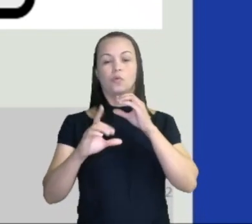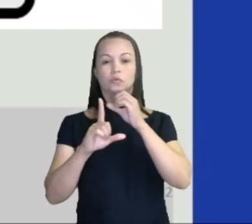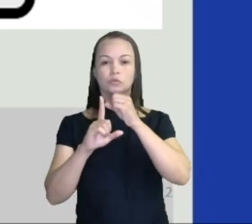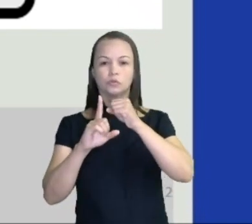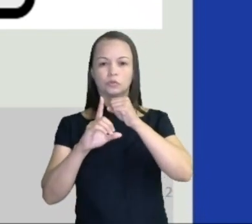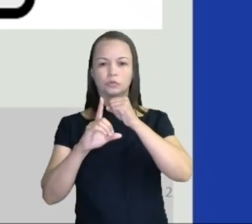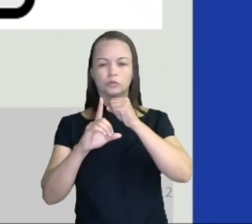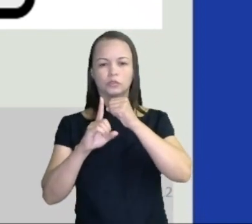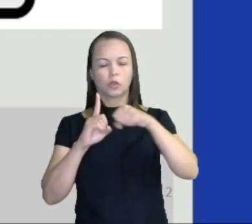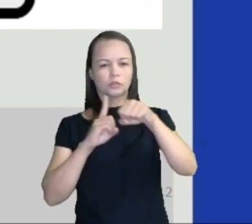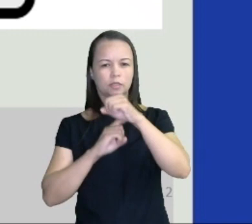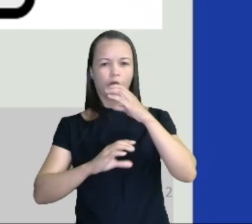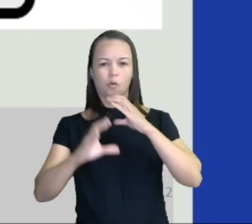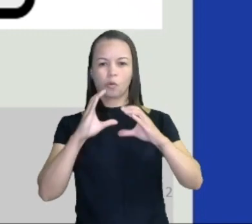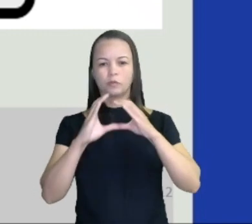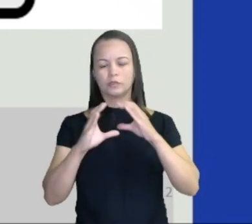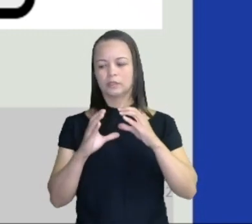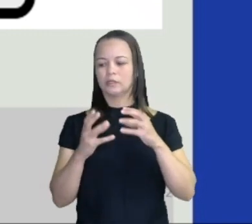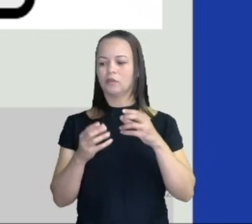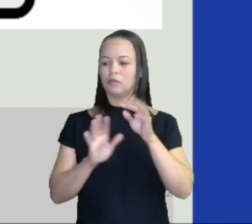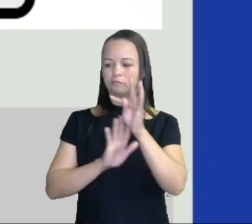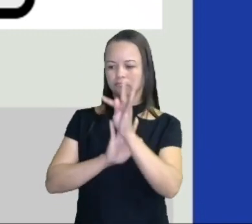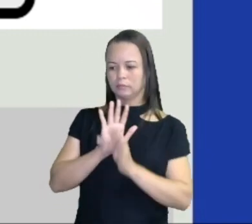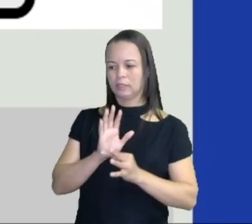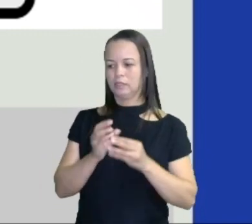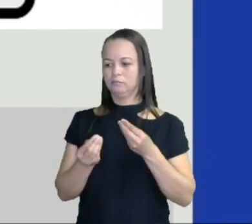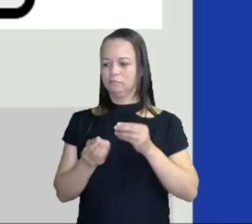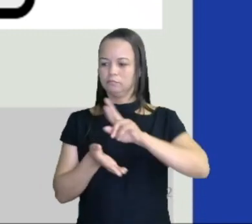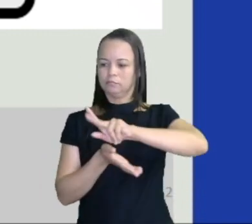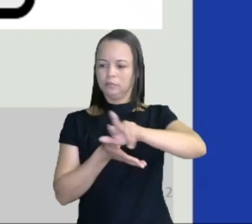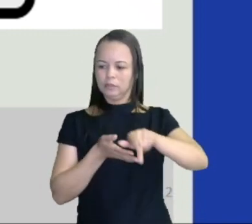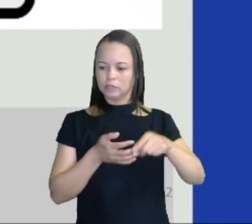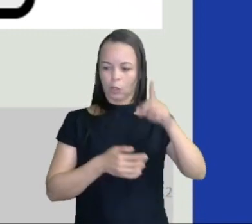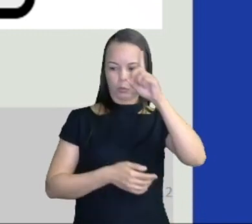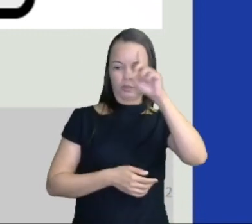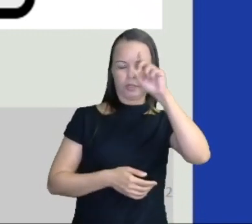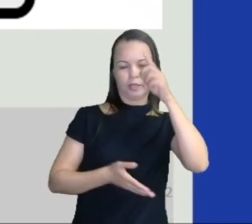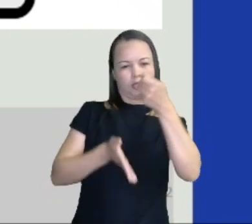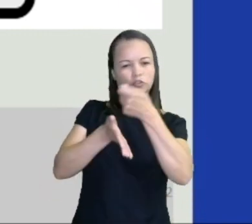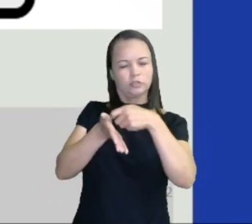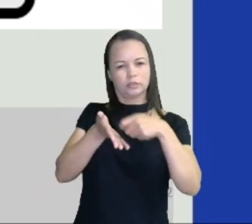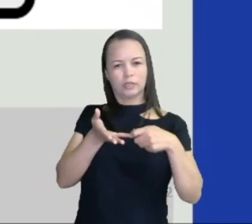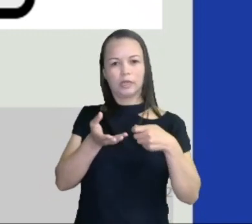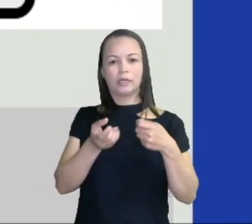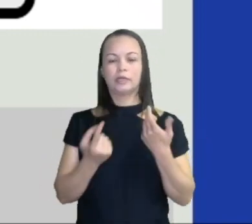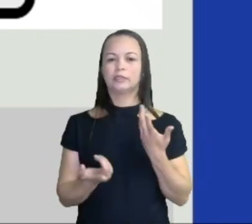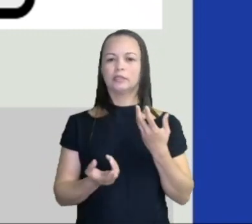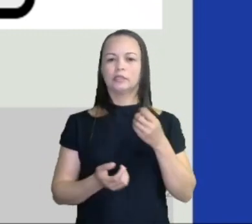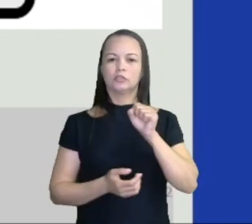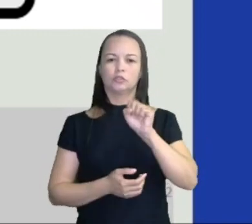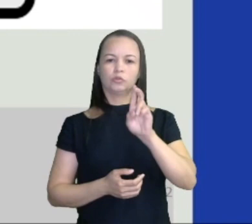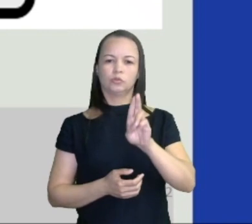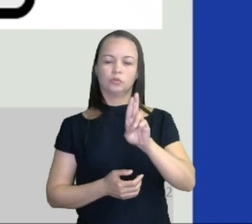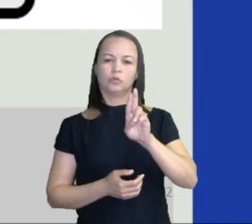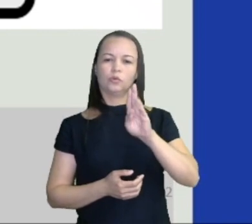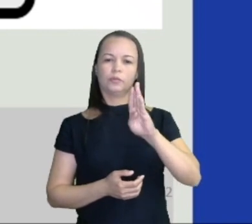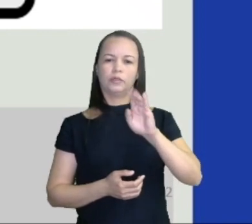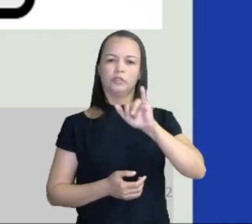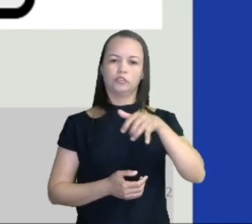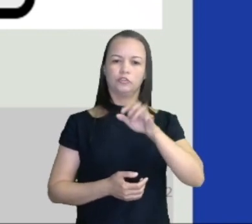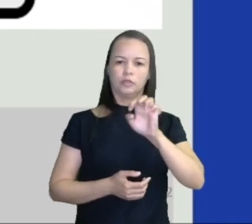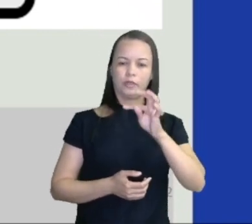escritos sem uma função coletiva, mas cumprem a função subjetiva na vida do